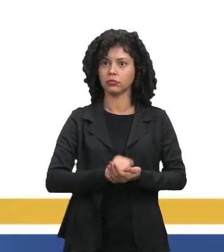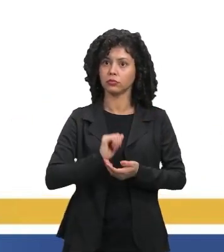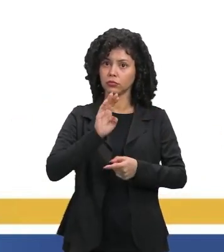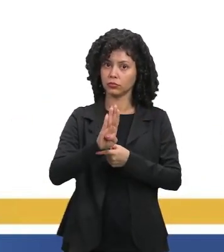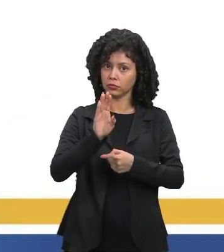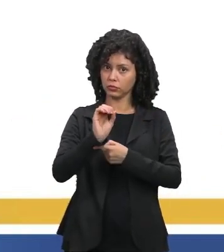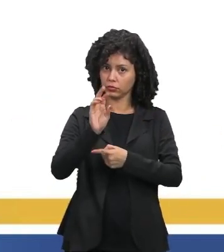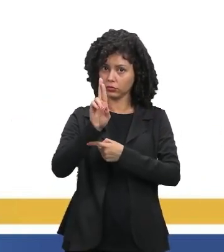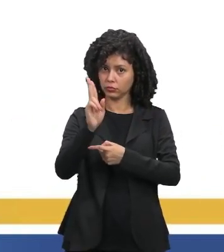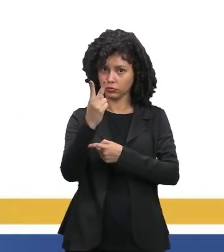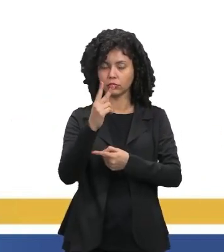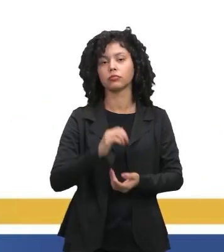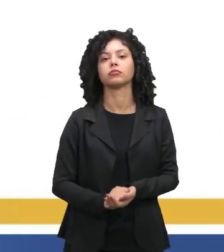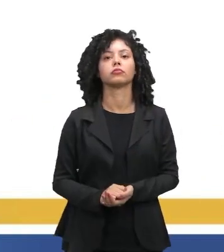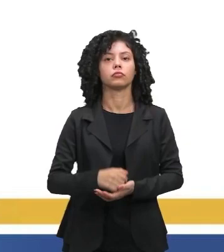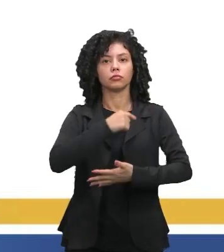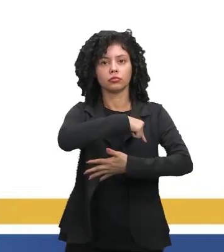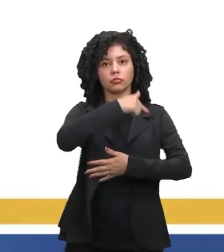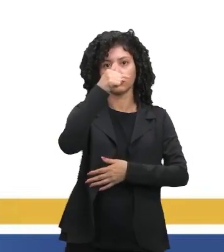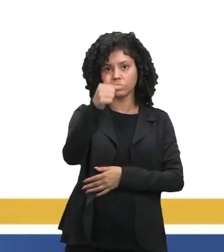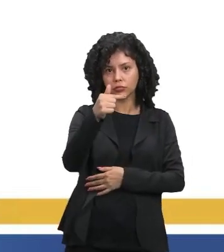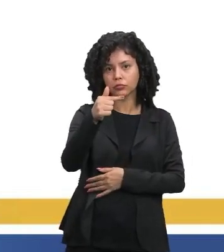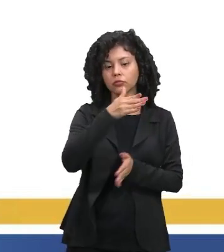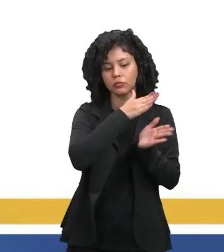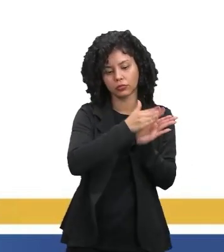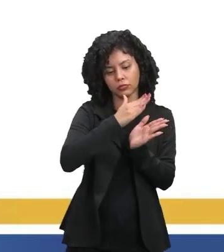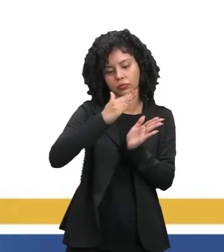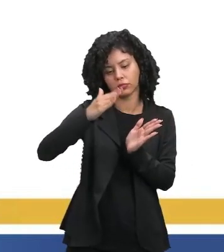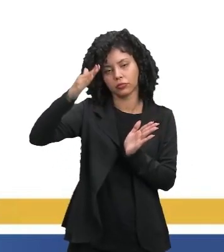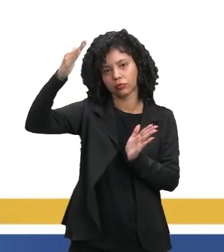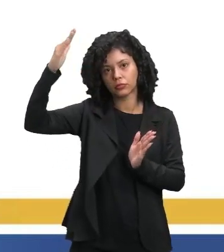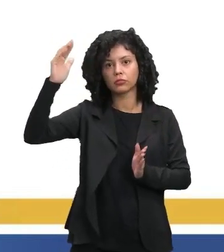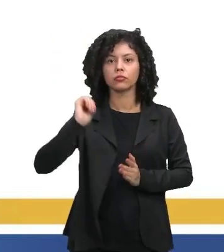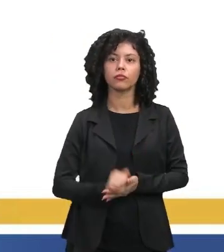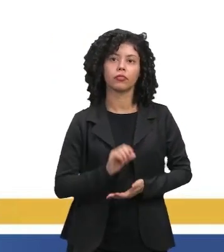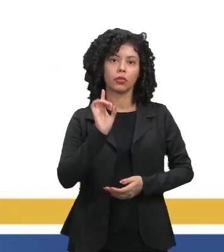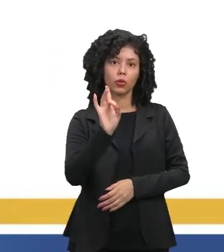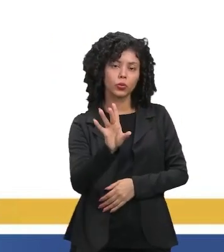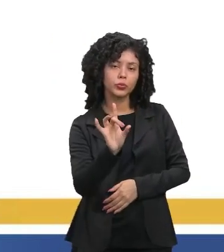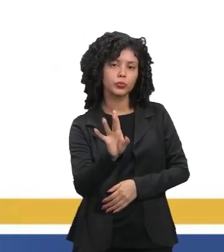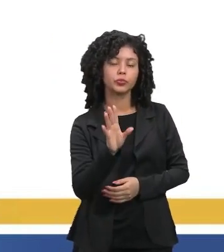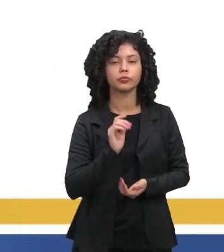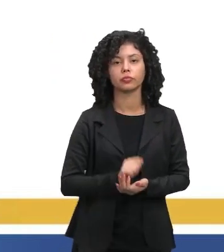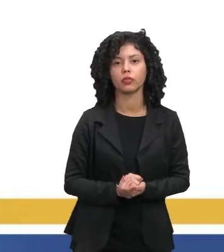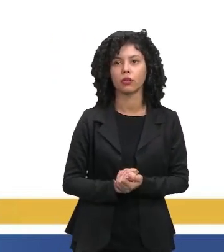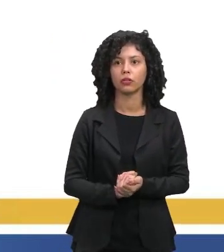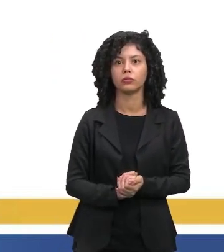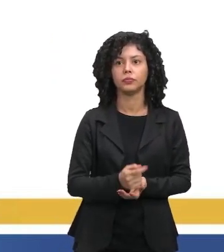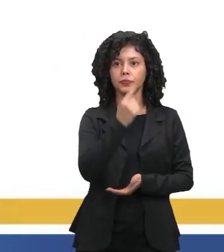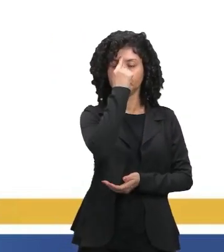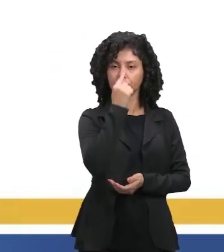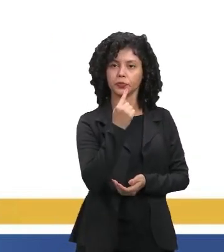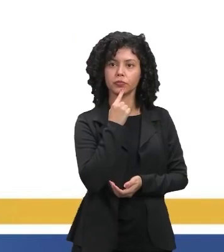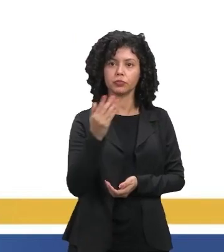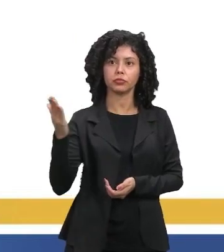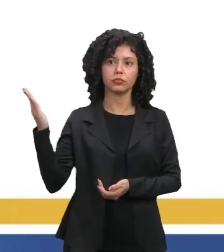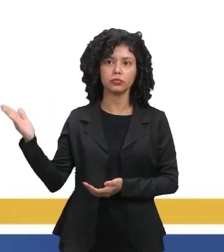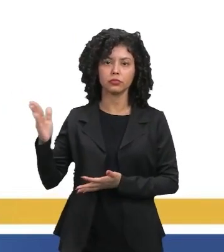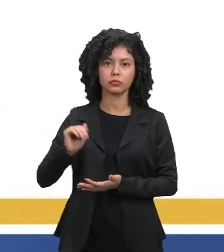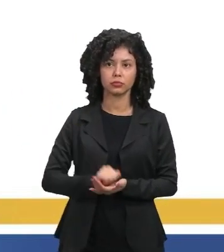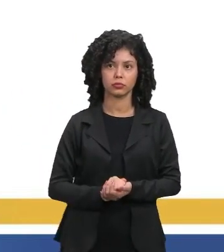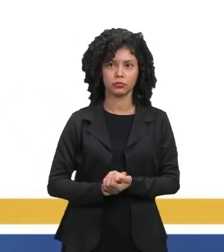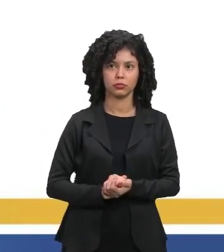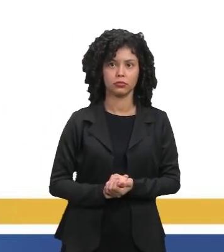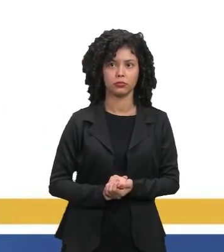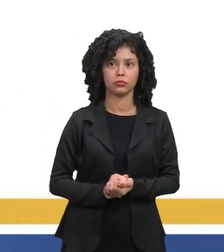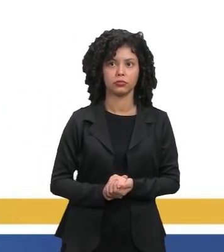Bohr, representado em sete camadas, as camadas estacionárias. Mas só por efeitos de ilustração, eu trouxe esse modelo